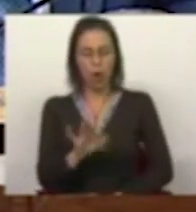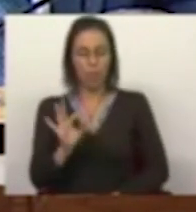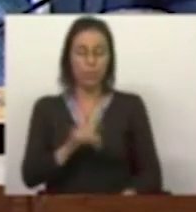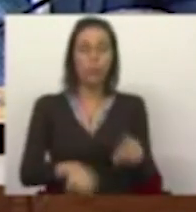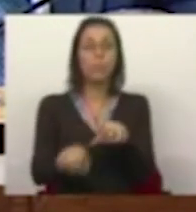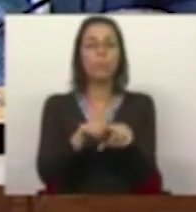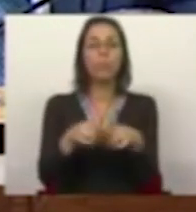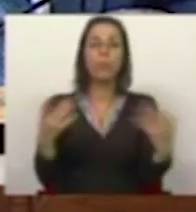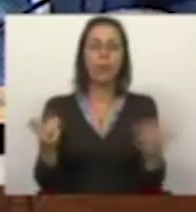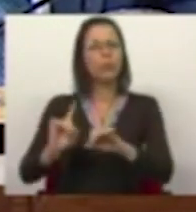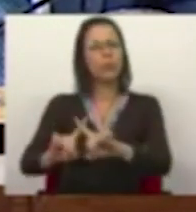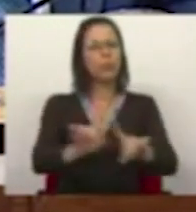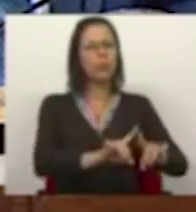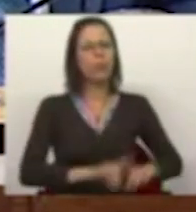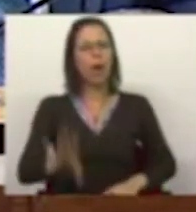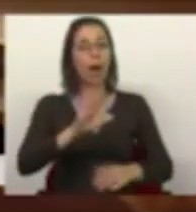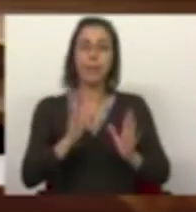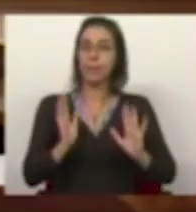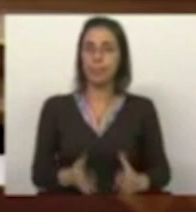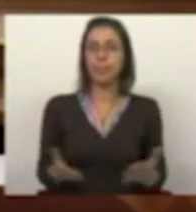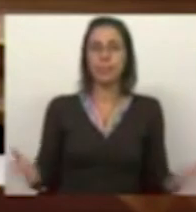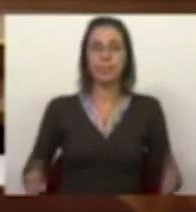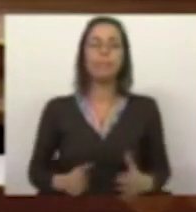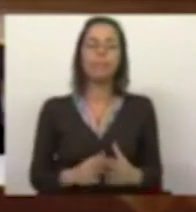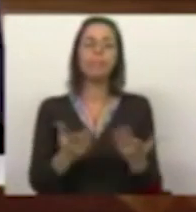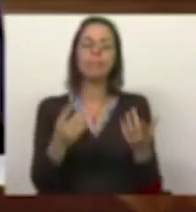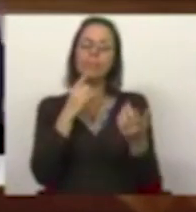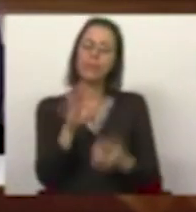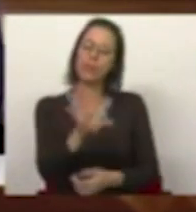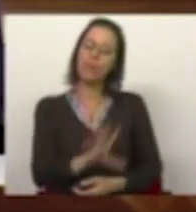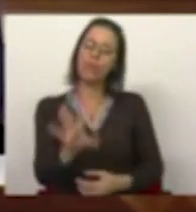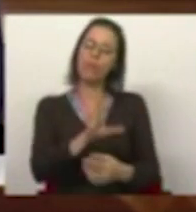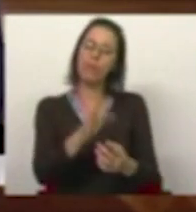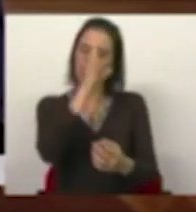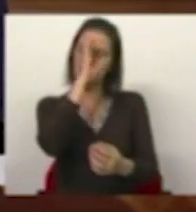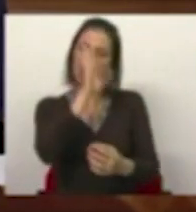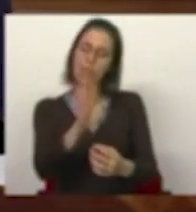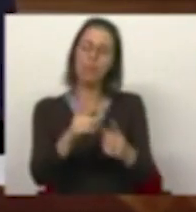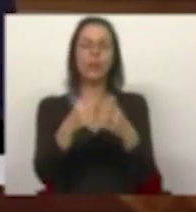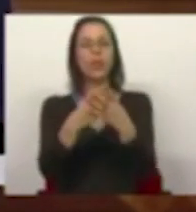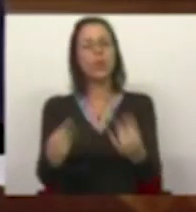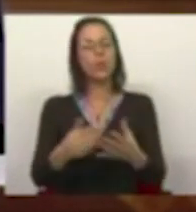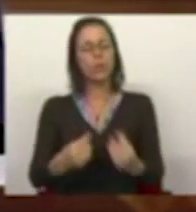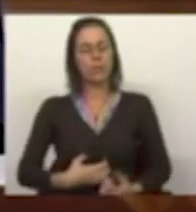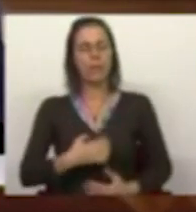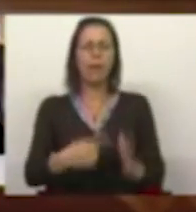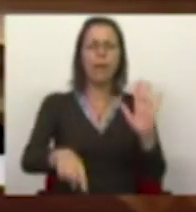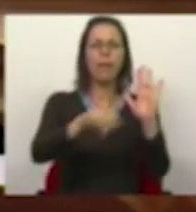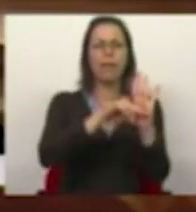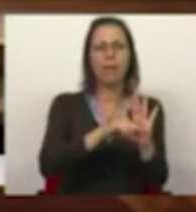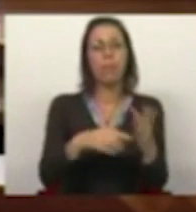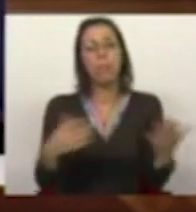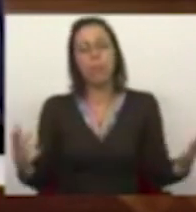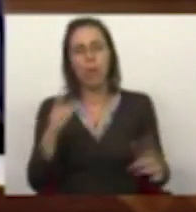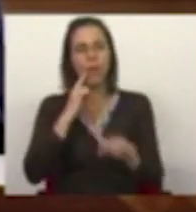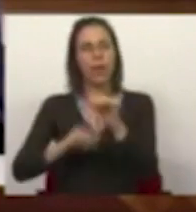políticas que nas diversas áreas se impõem, com formulações que indiciam soluções de sentido negativo ou